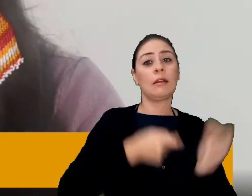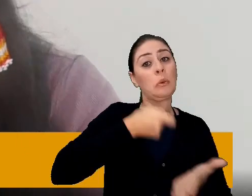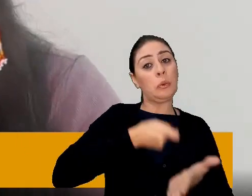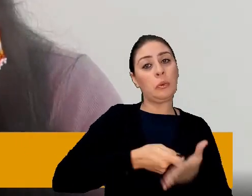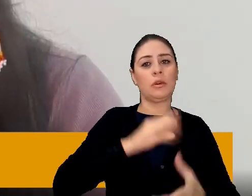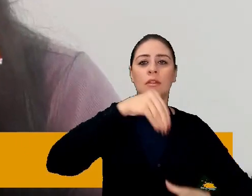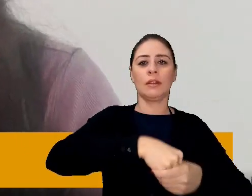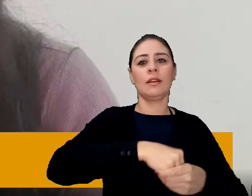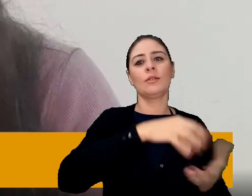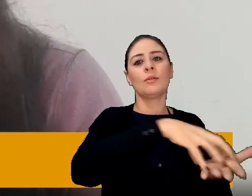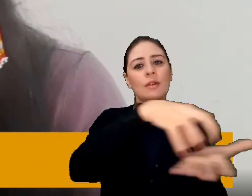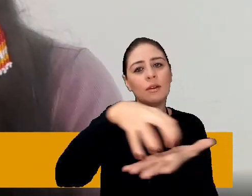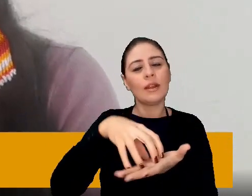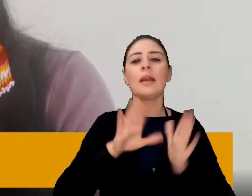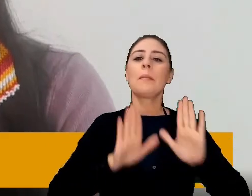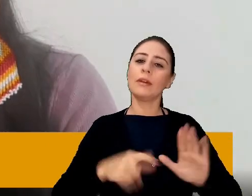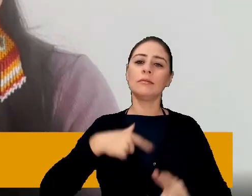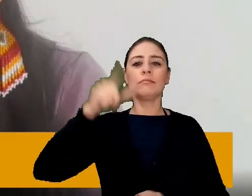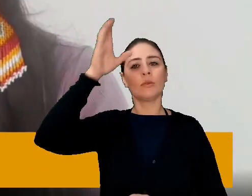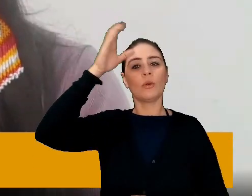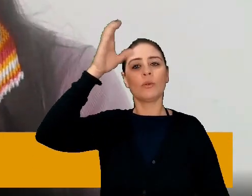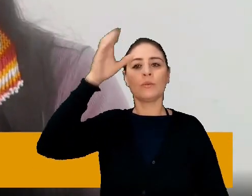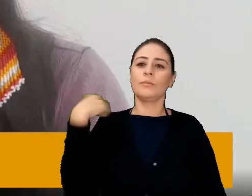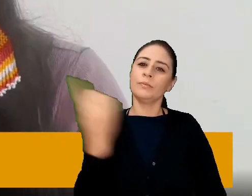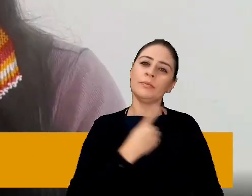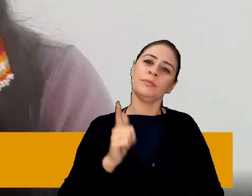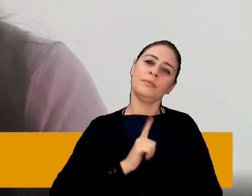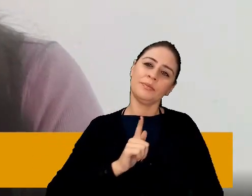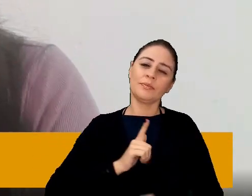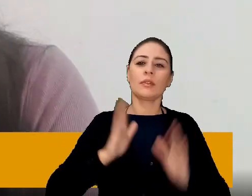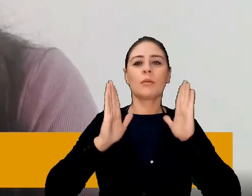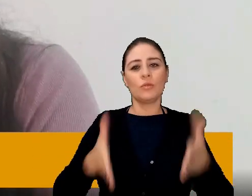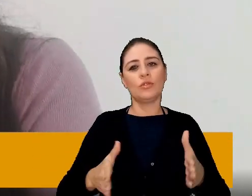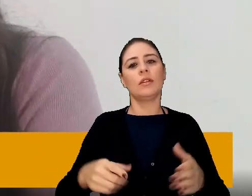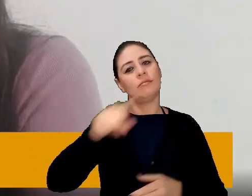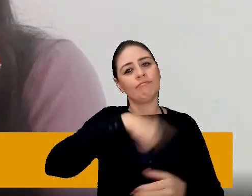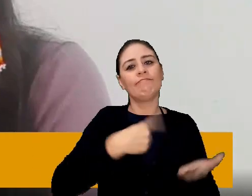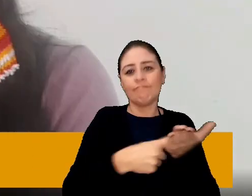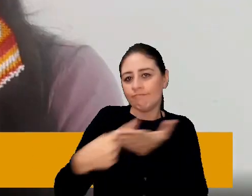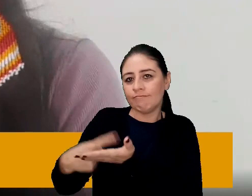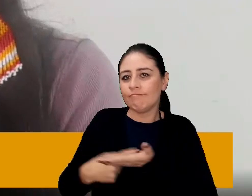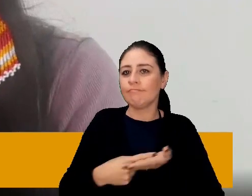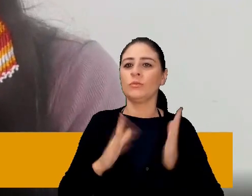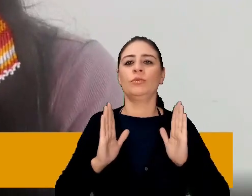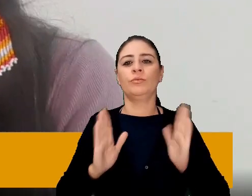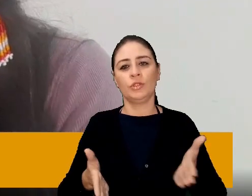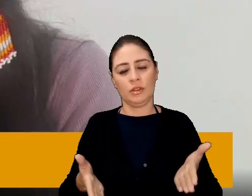ser colocada assim dentro da aldeia, mas é um senso que a gente já tem, é um senso que a gente está em comum